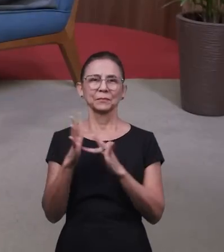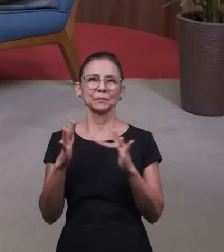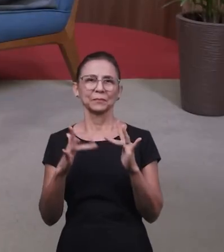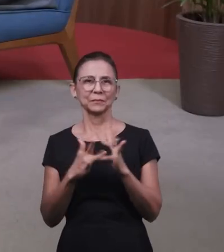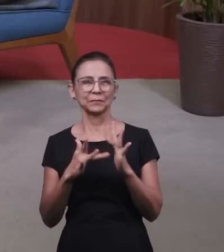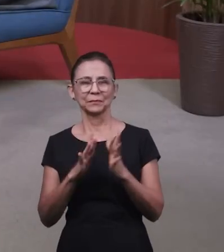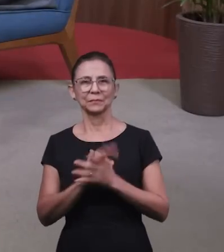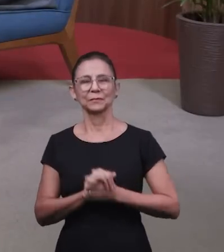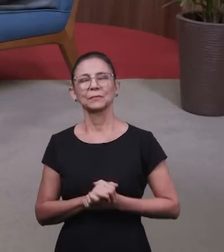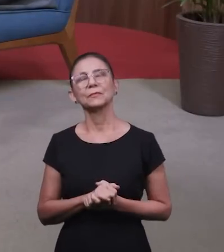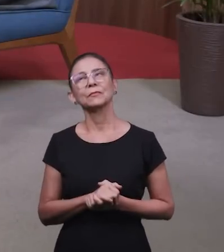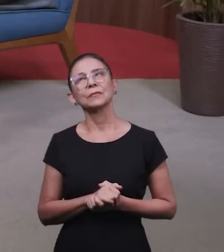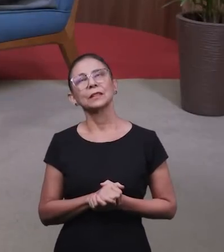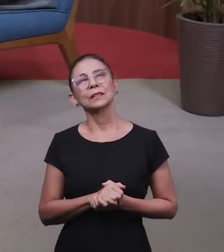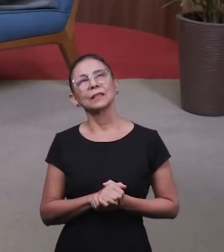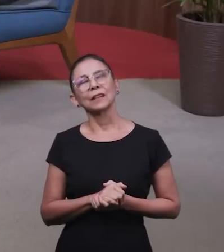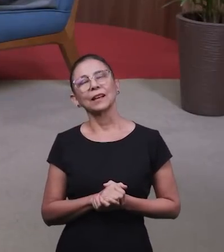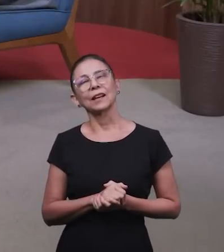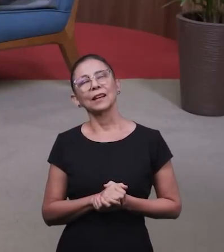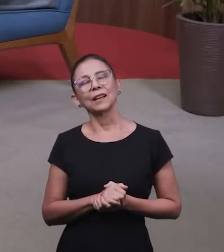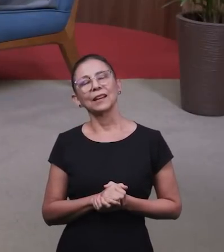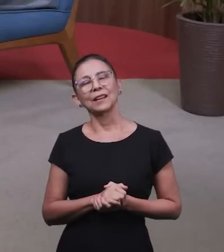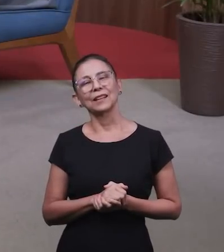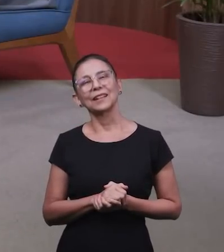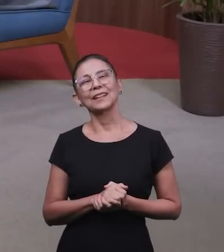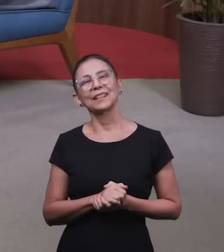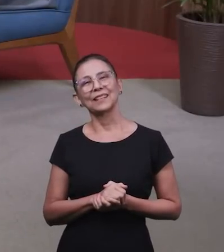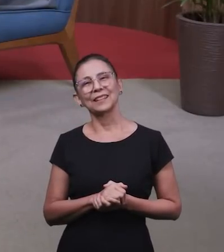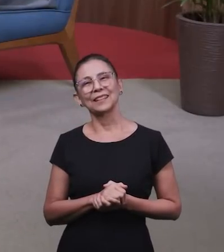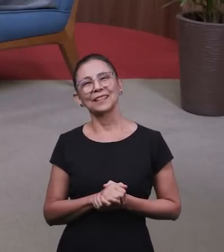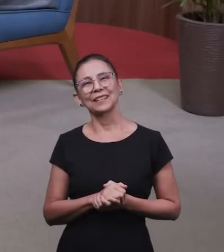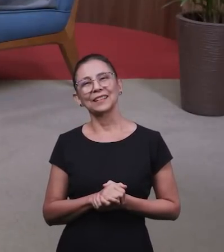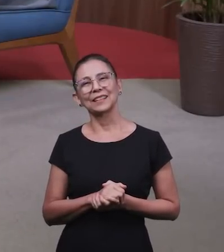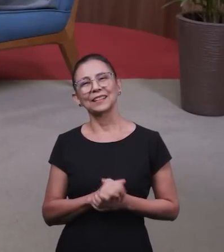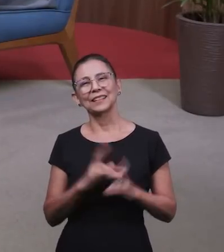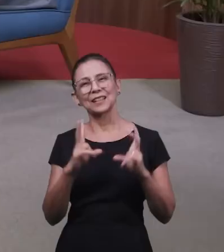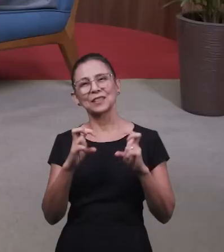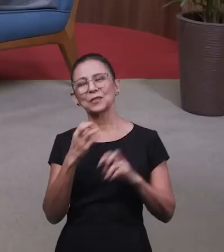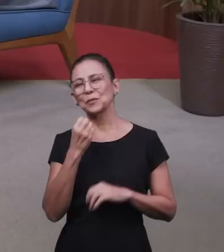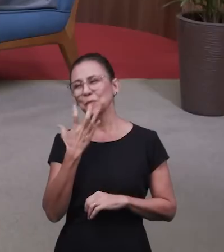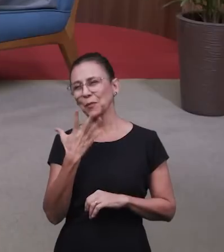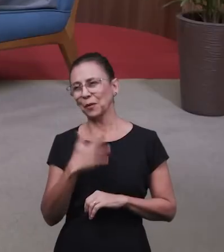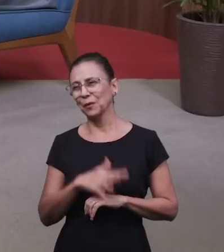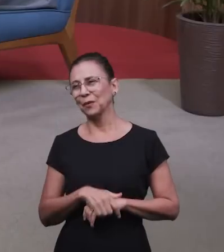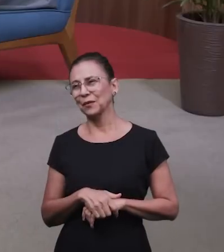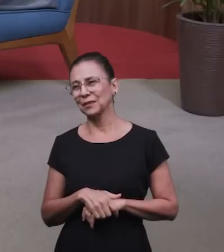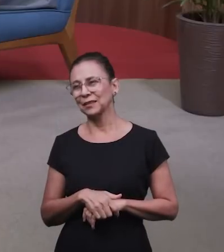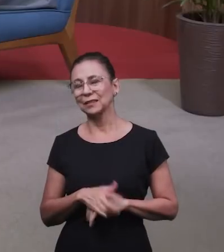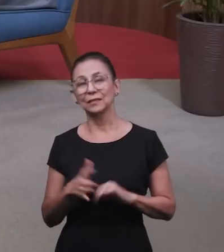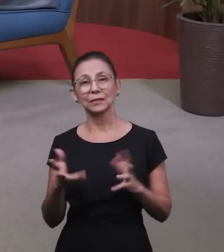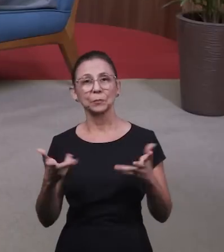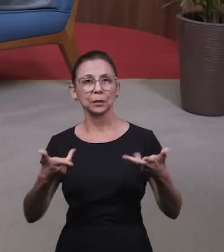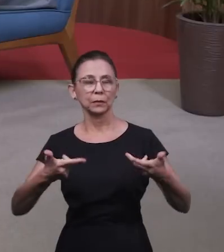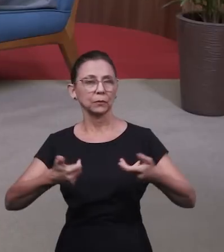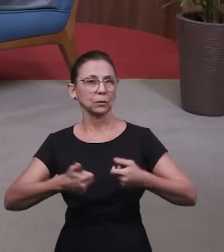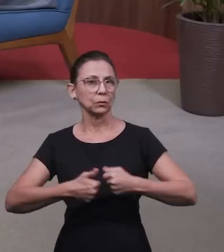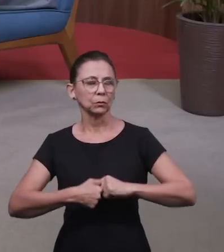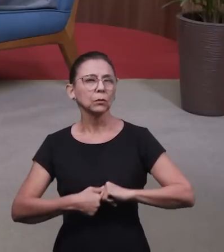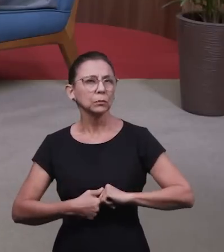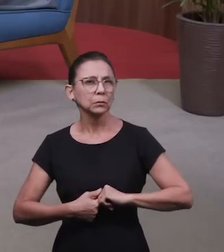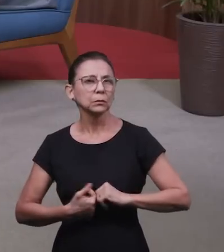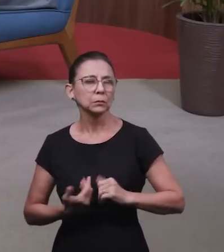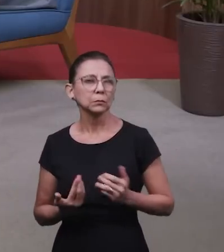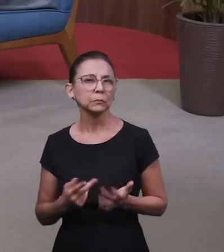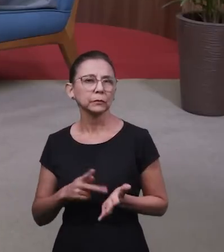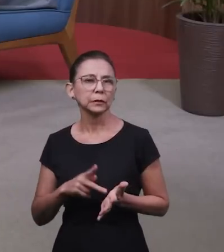só sobre ovelha, nós ficaríamos aqui Fica. horas só tratando desse aspecto de ovelha. Mas é tão maravilhoso o